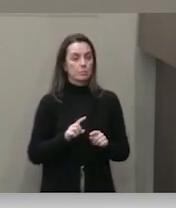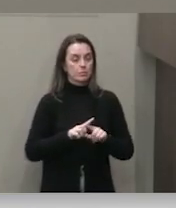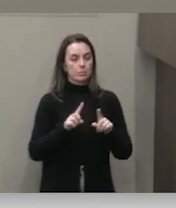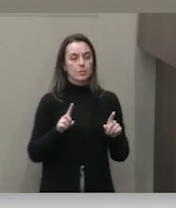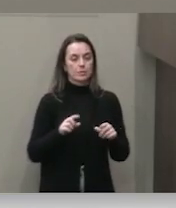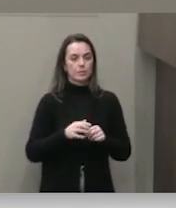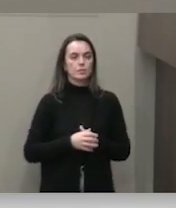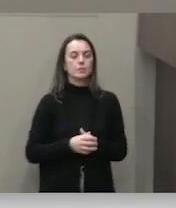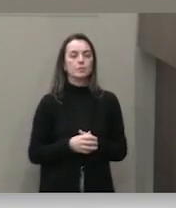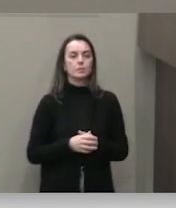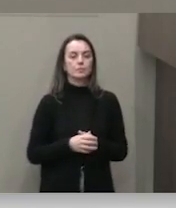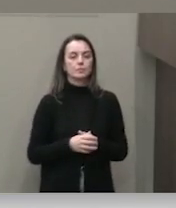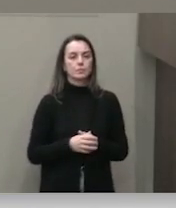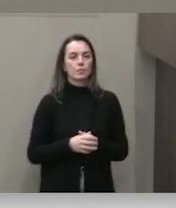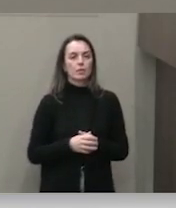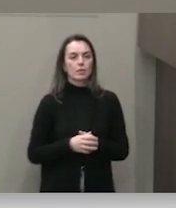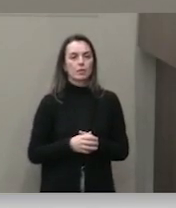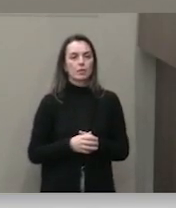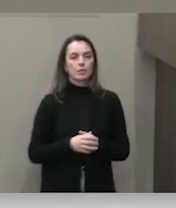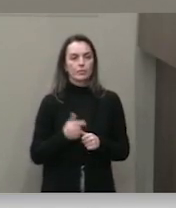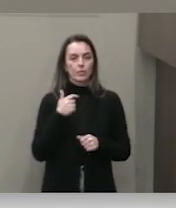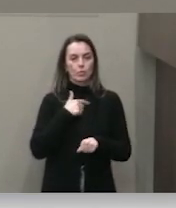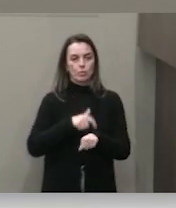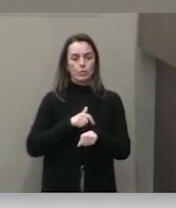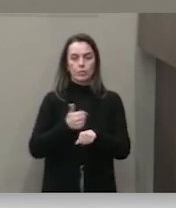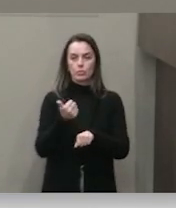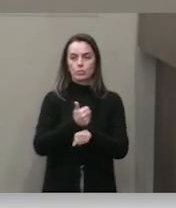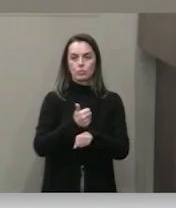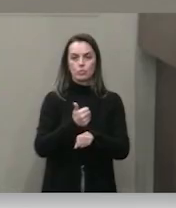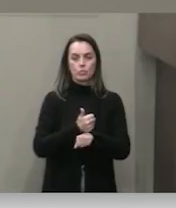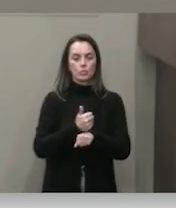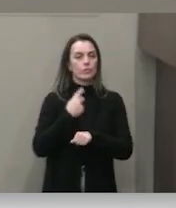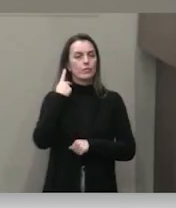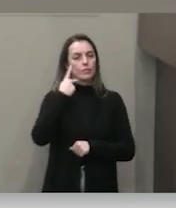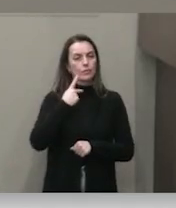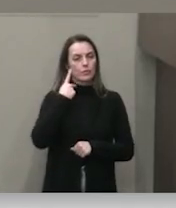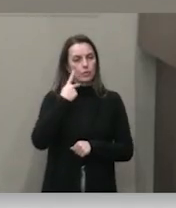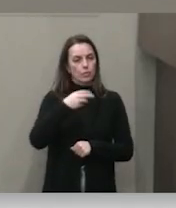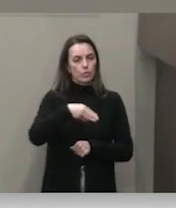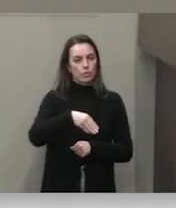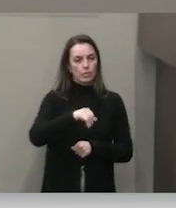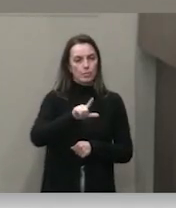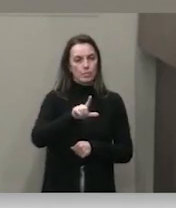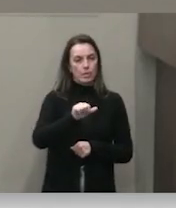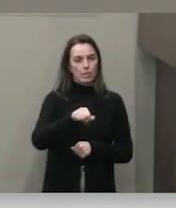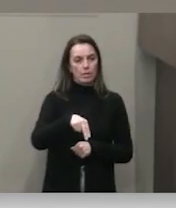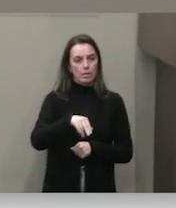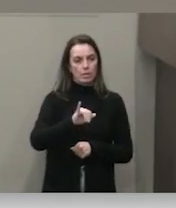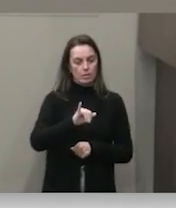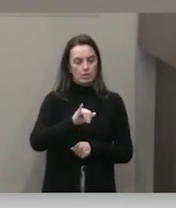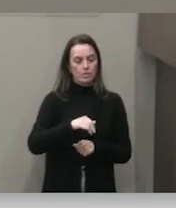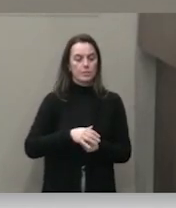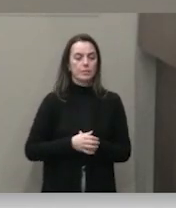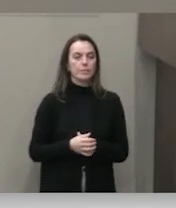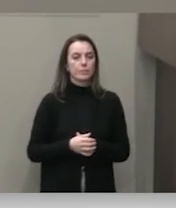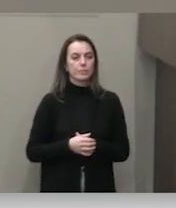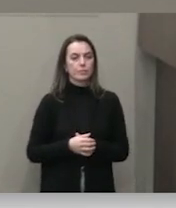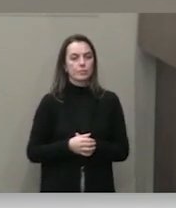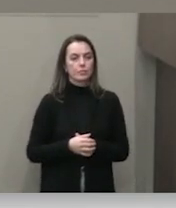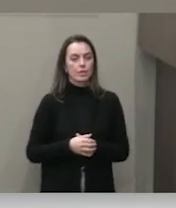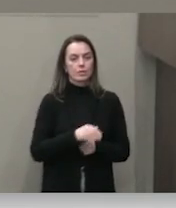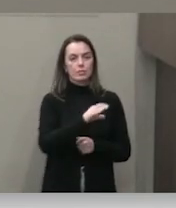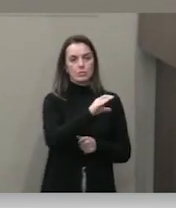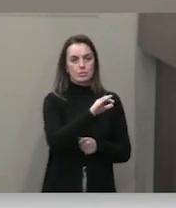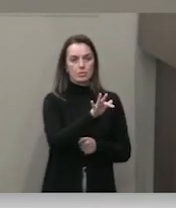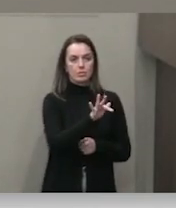Porém, quando fui substituir o vereador Milani na CFPC, que ele estava com uma missão